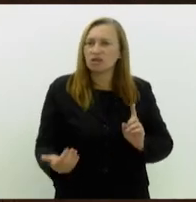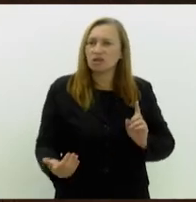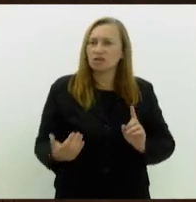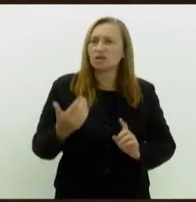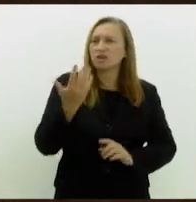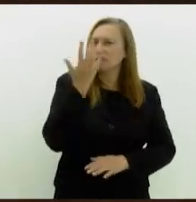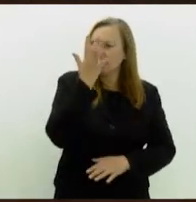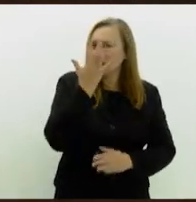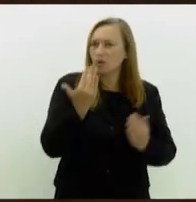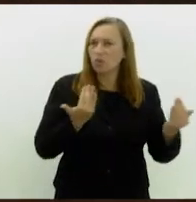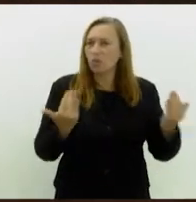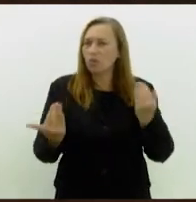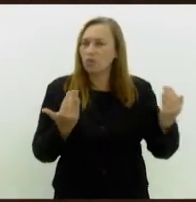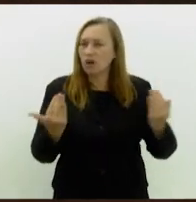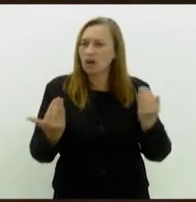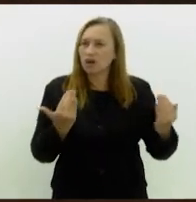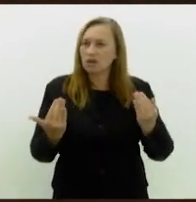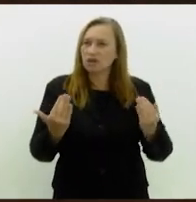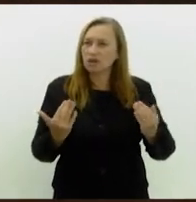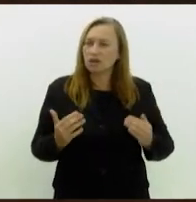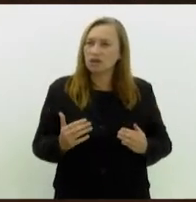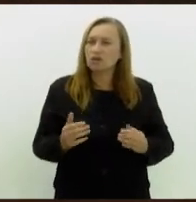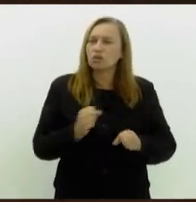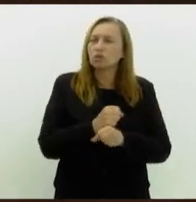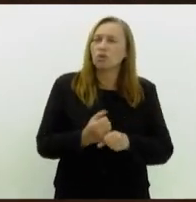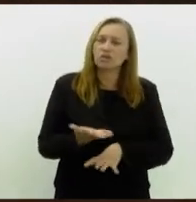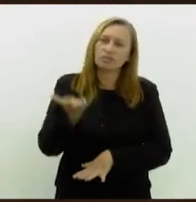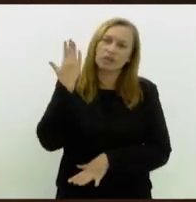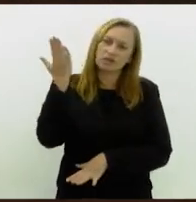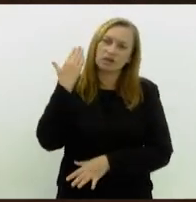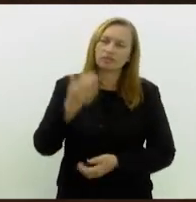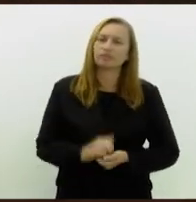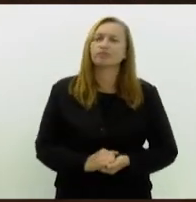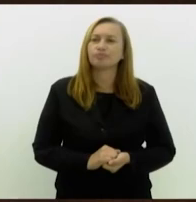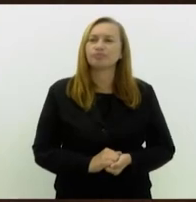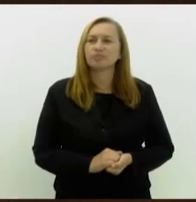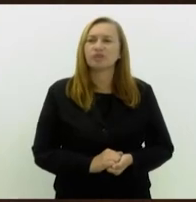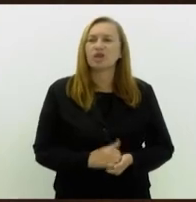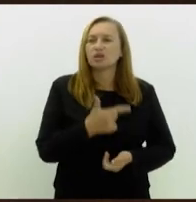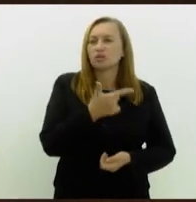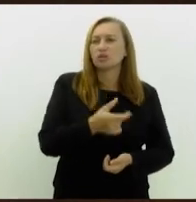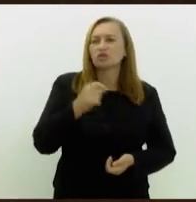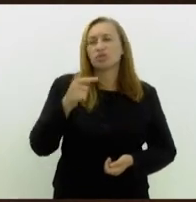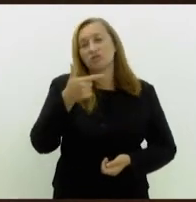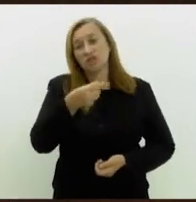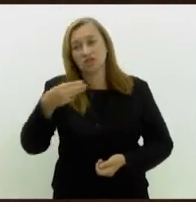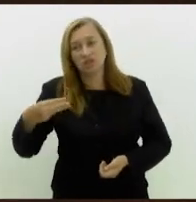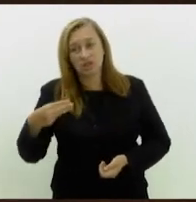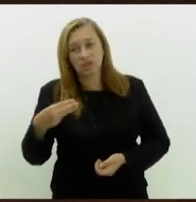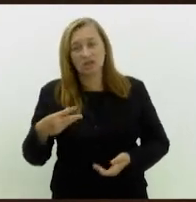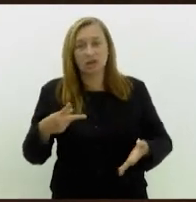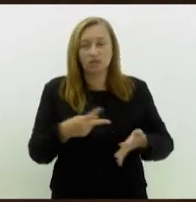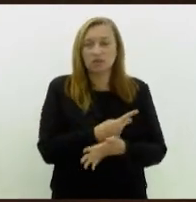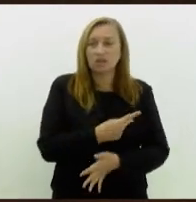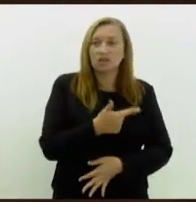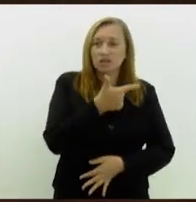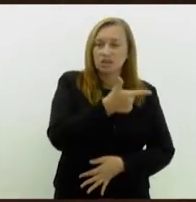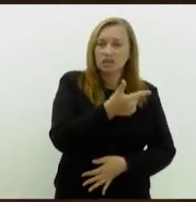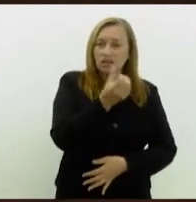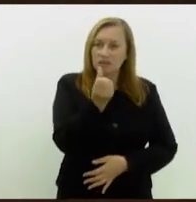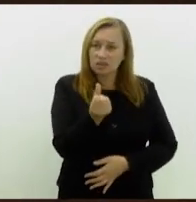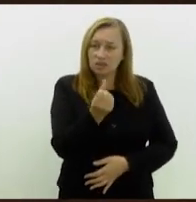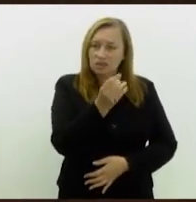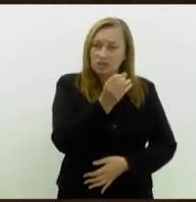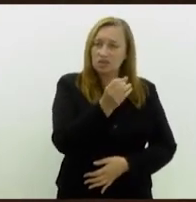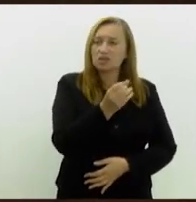comparado com os mesmos meses do ano passado enquanto em 2023 ocorreram 16 casos de